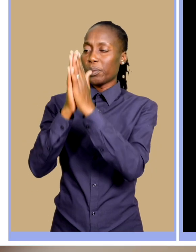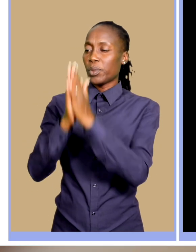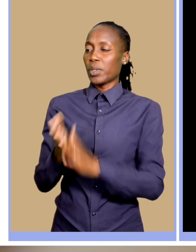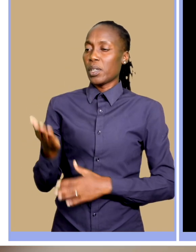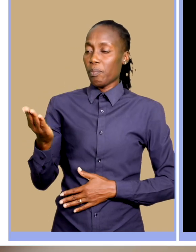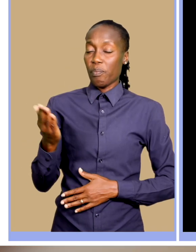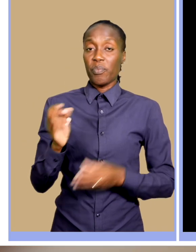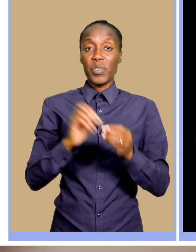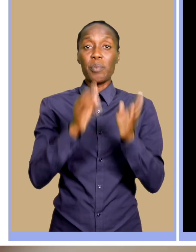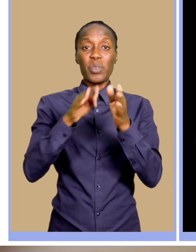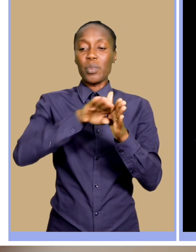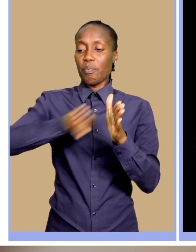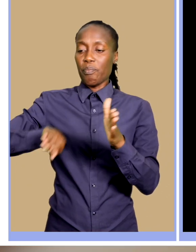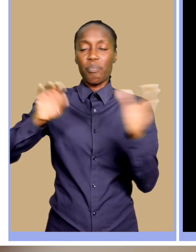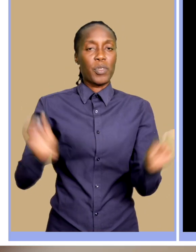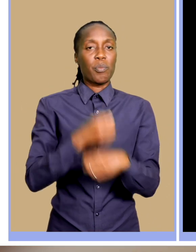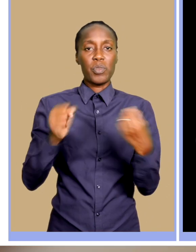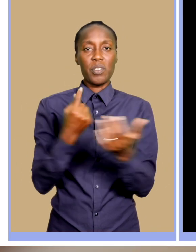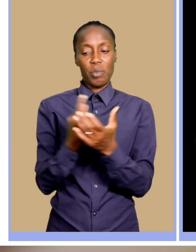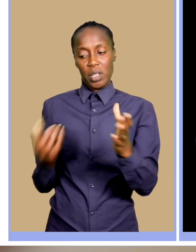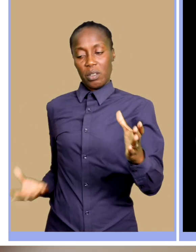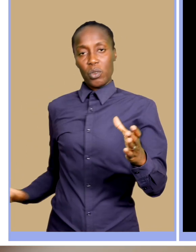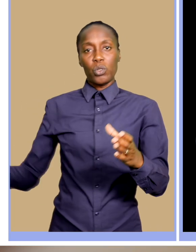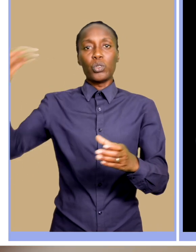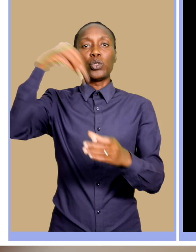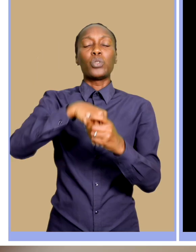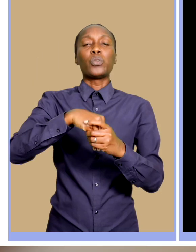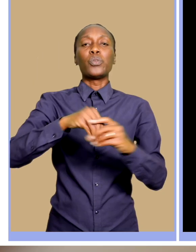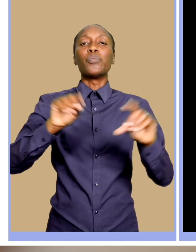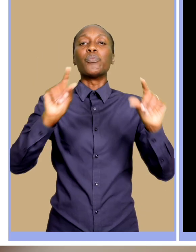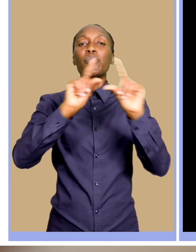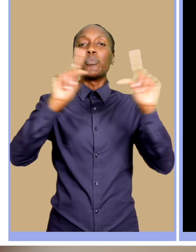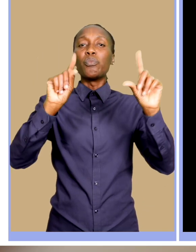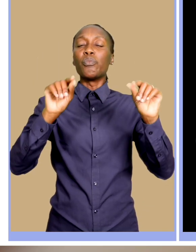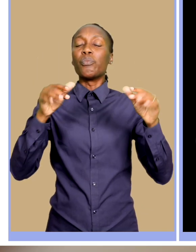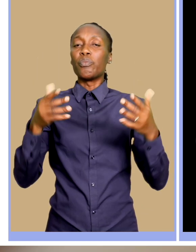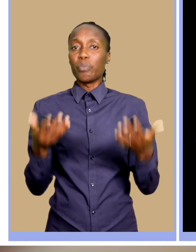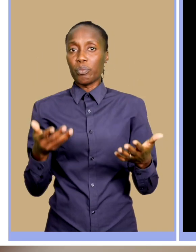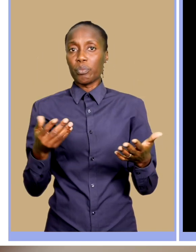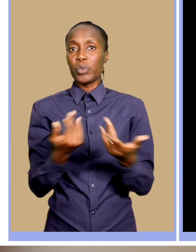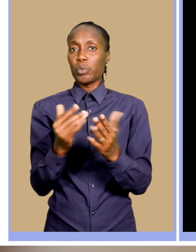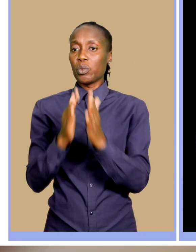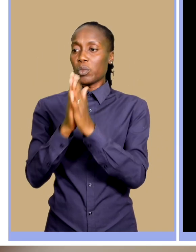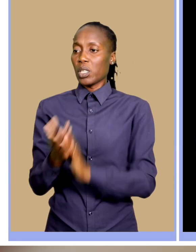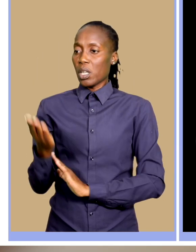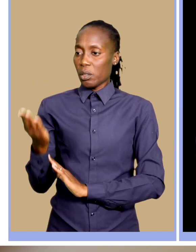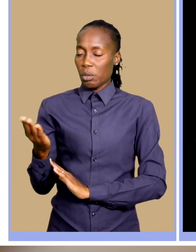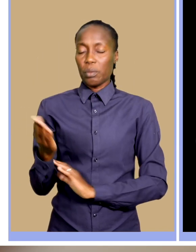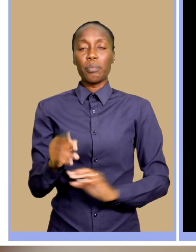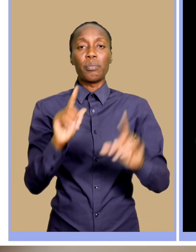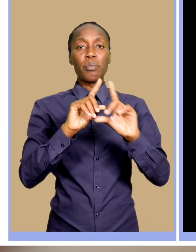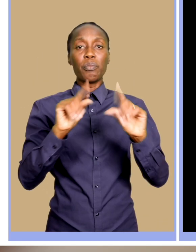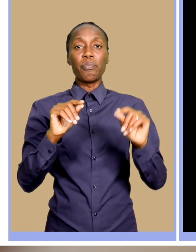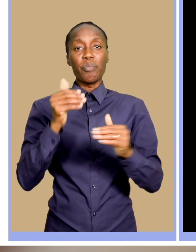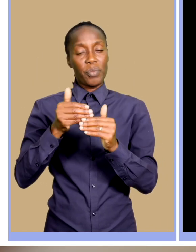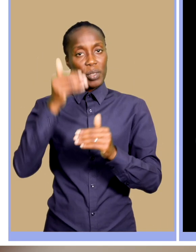Muito obrigado, sem deixar ninguém de fora. É o que certamente nós estávamos a tratar aqui. E muito obrigado,